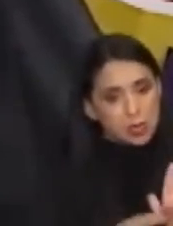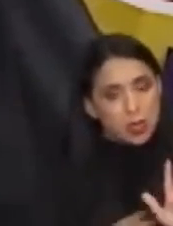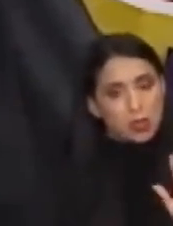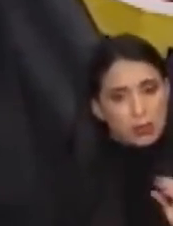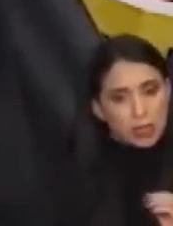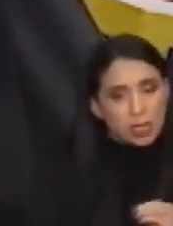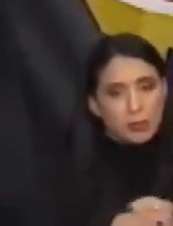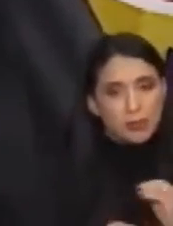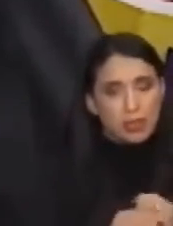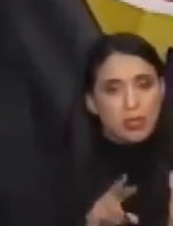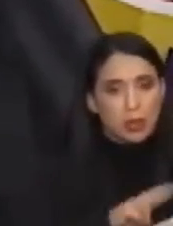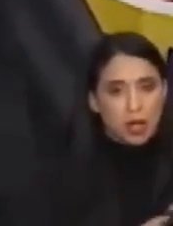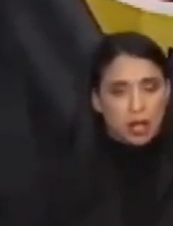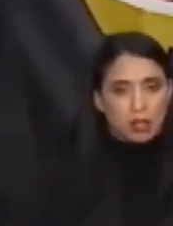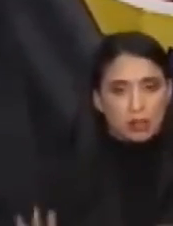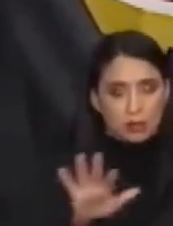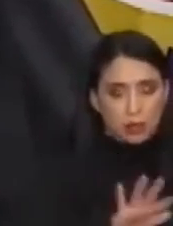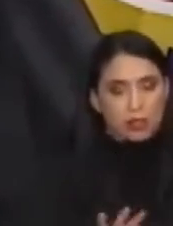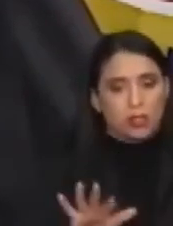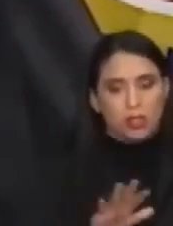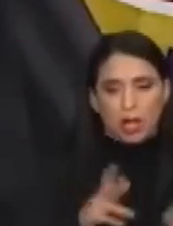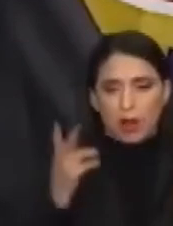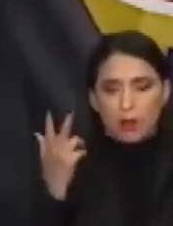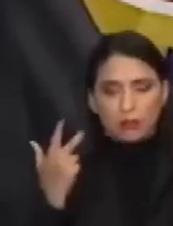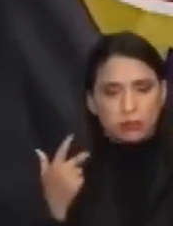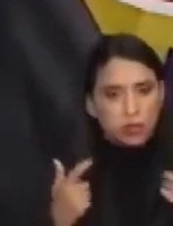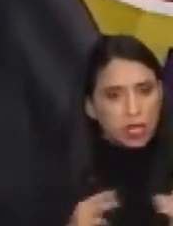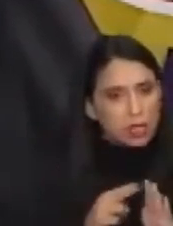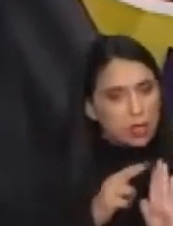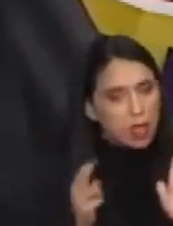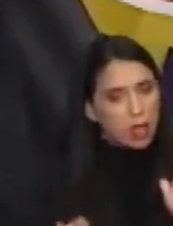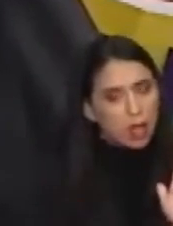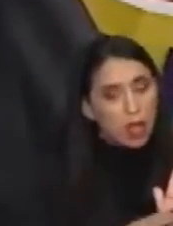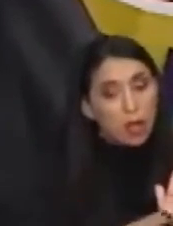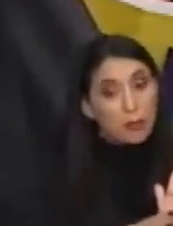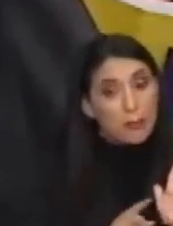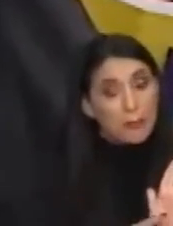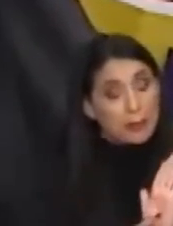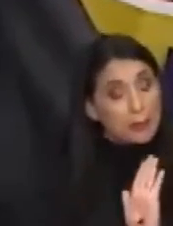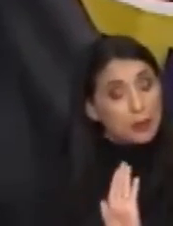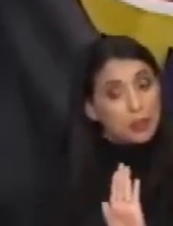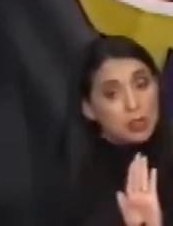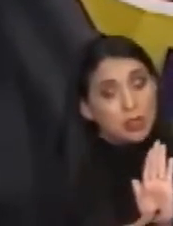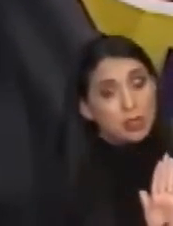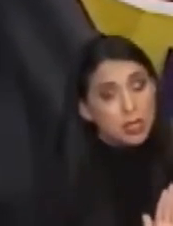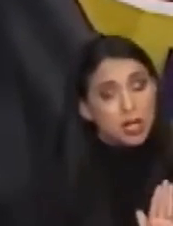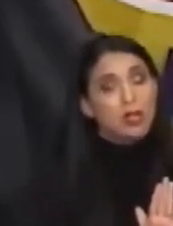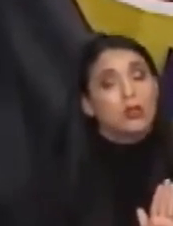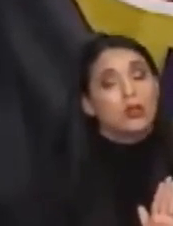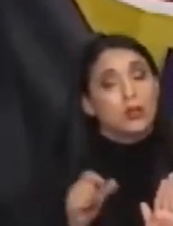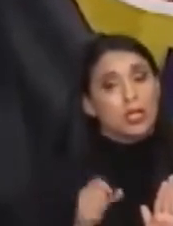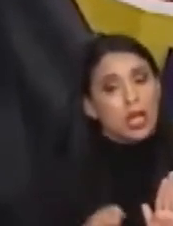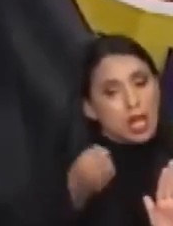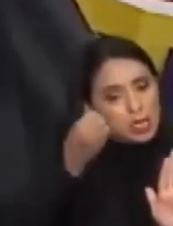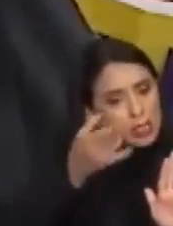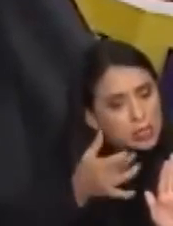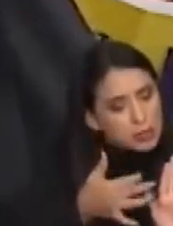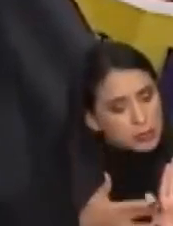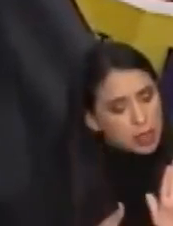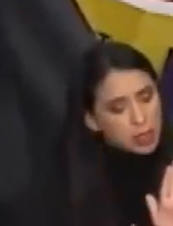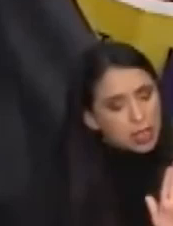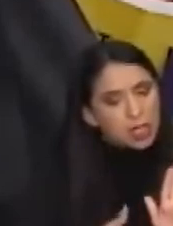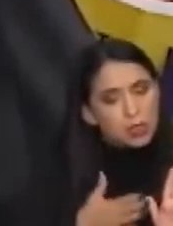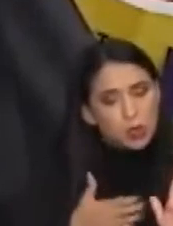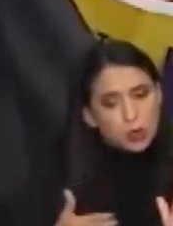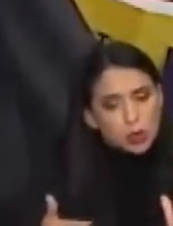e o TCU prestem uma série de informações sobre o assunto. Então, pessoal, André Mendonça manda ao plenário do STF